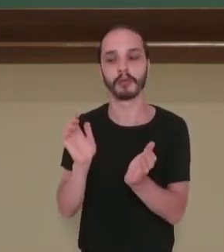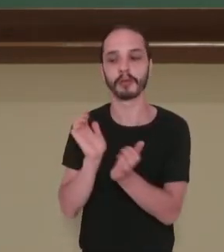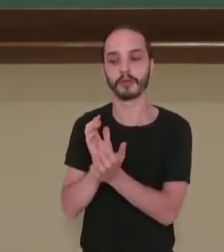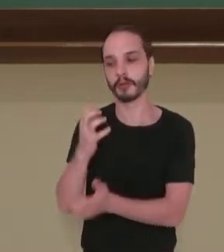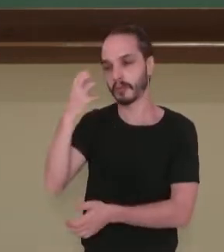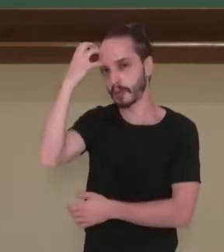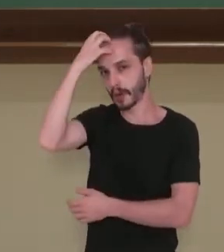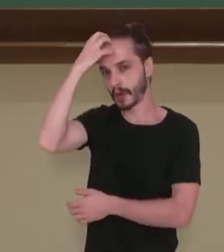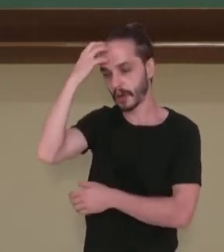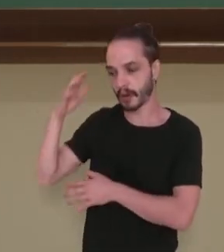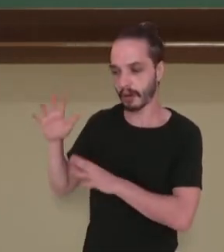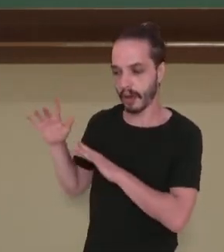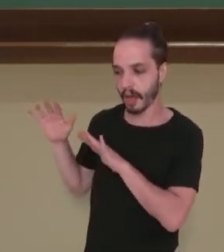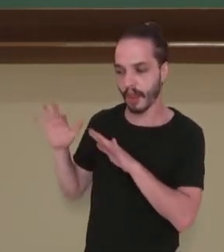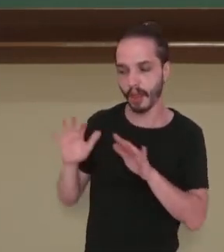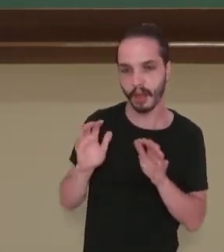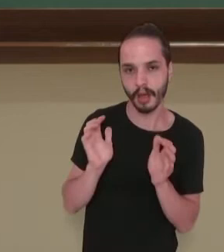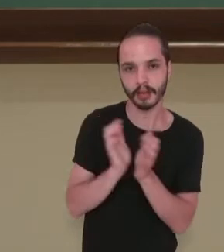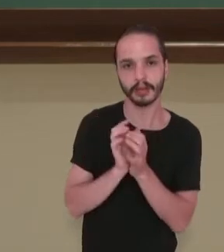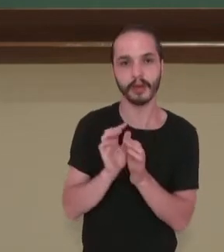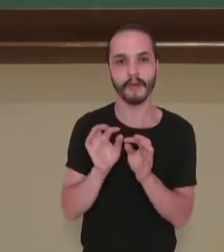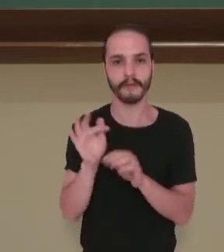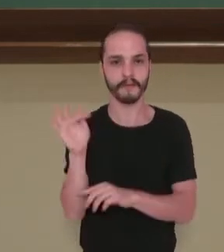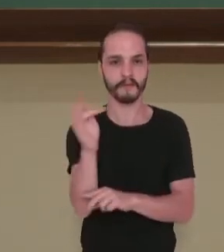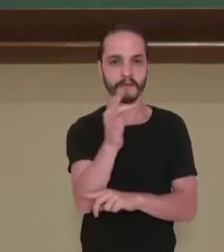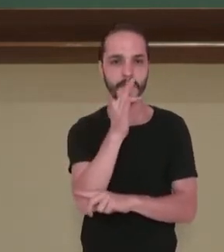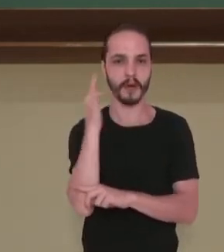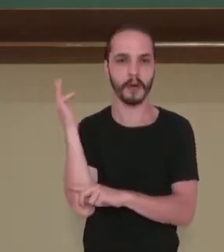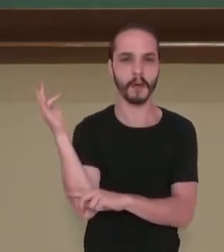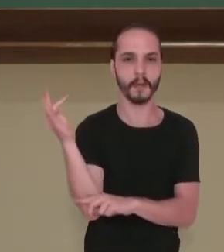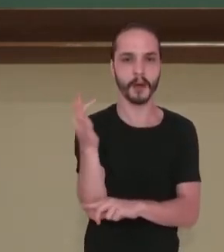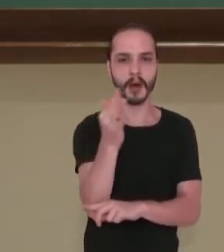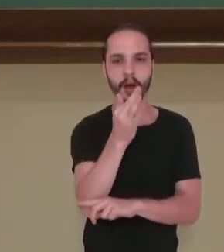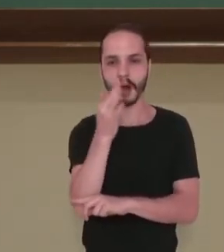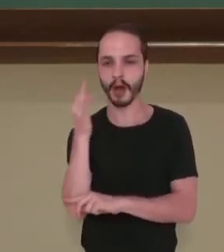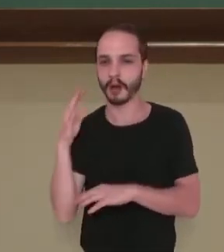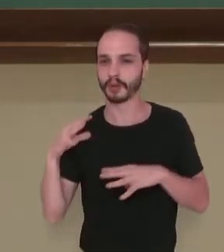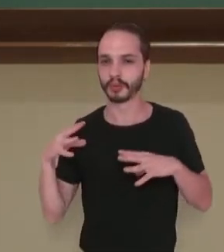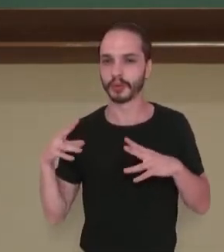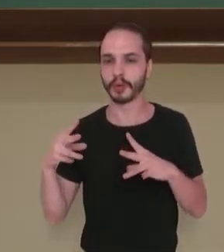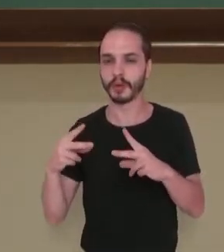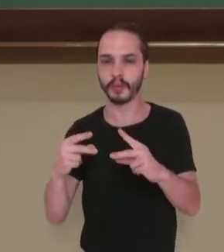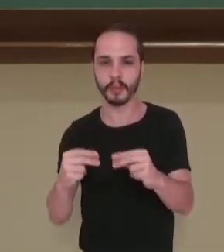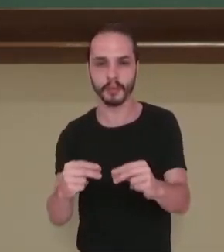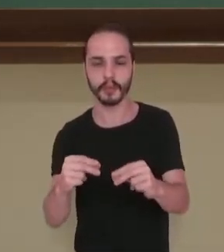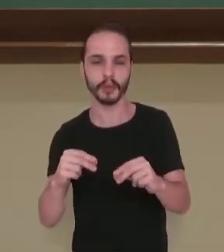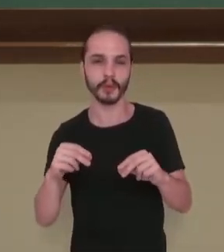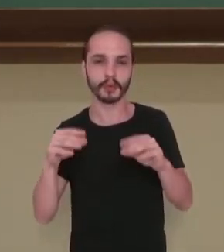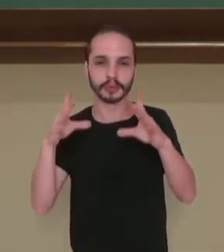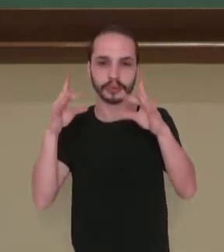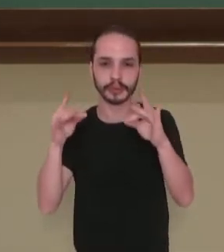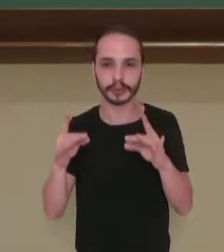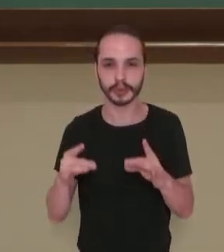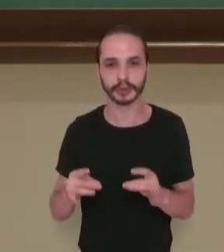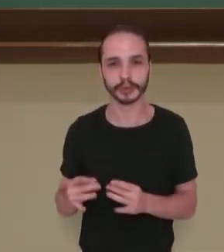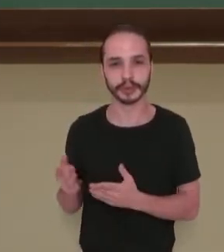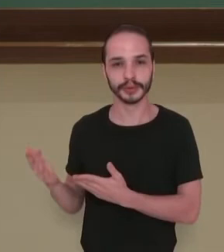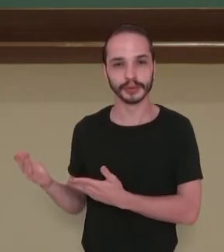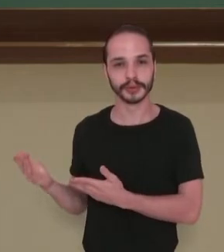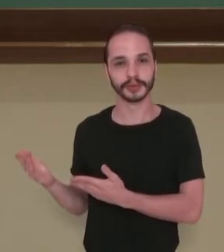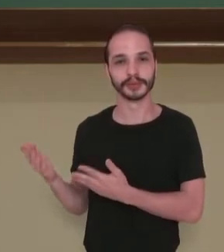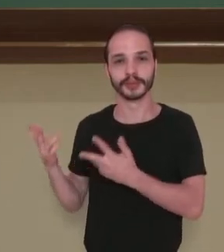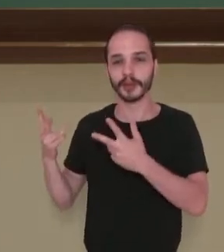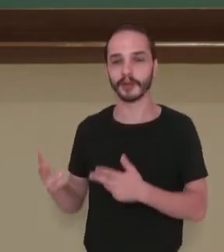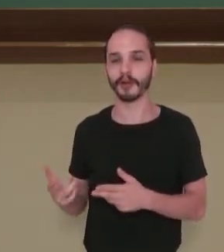era aquela dança bem formalzinha, onde todo mundo fazia a mesma coisa, né? Vou para lá, vou para cá, todo